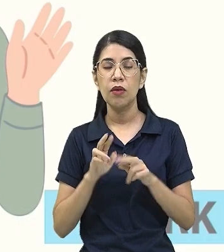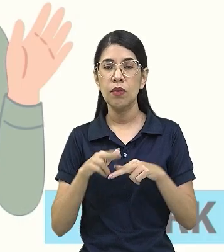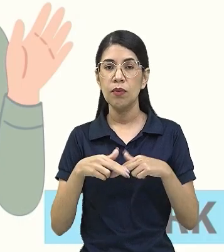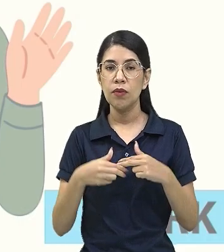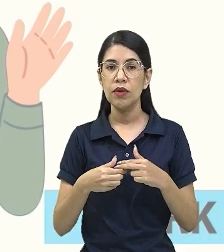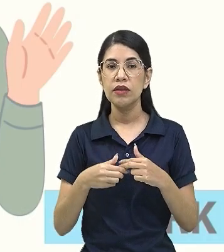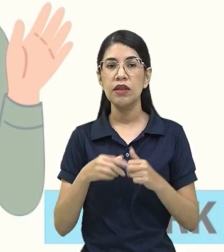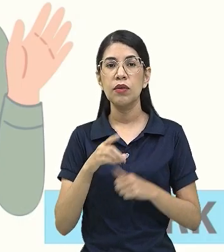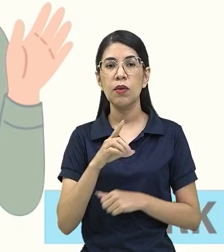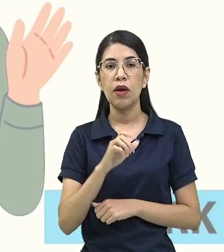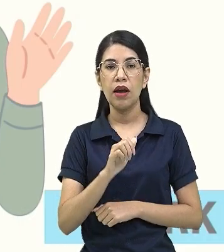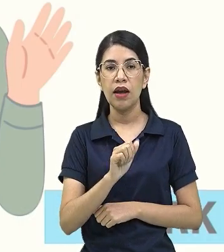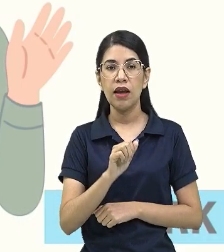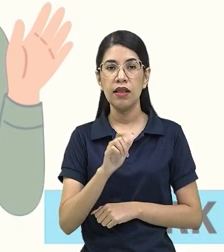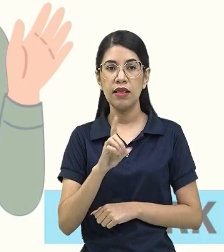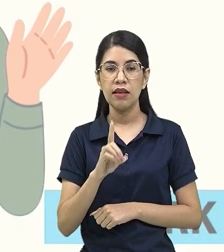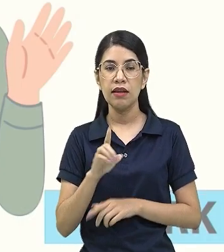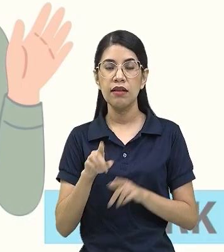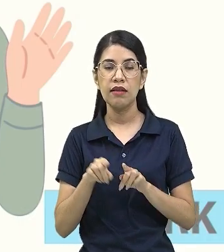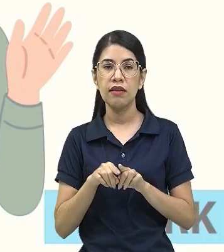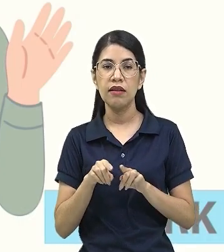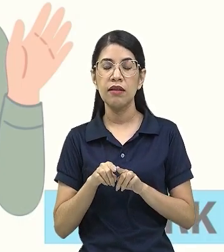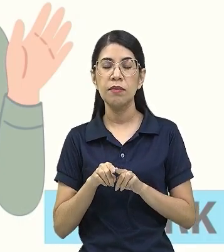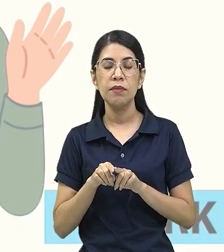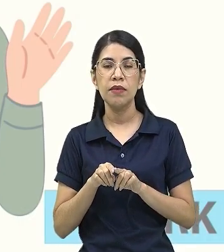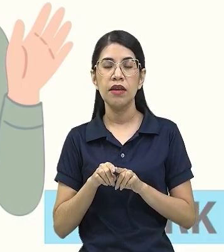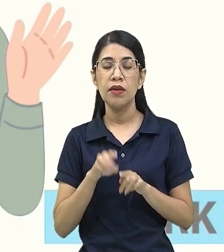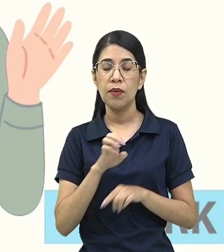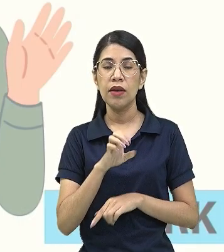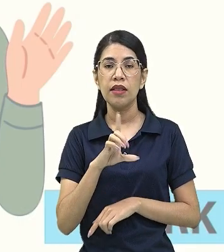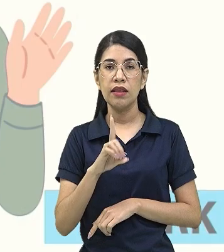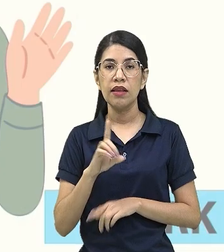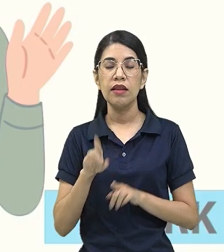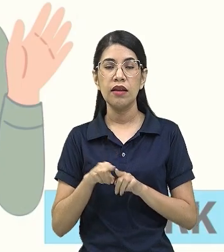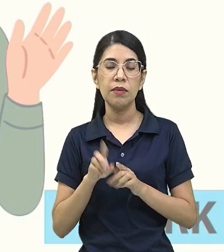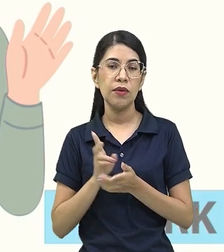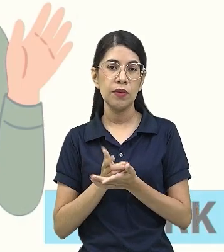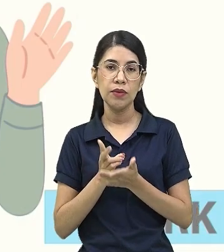ed no meu verbo e por isso aqui o meu verbo continua